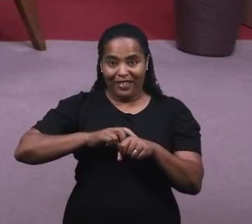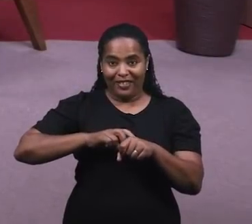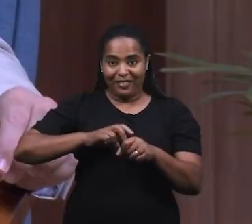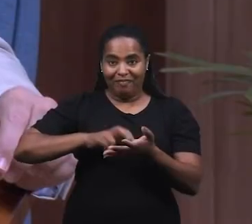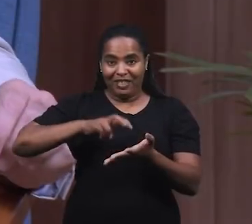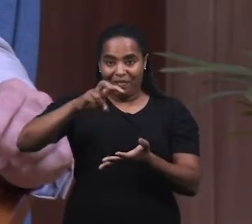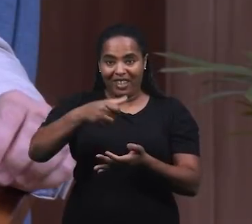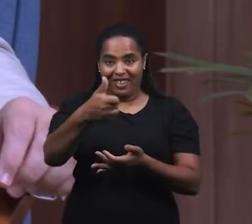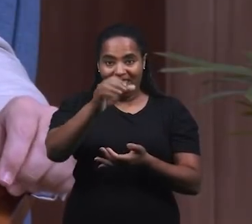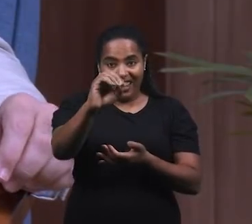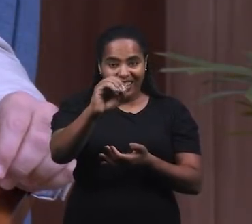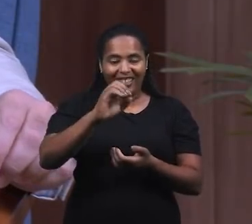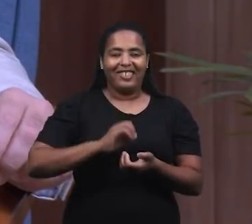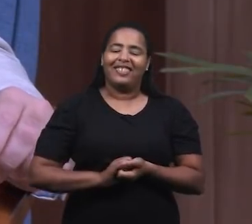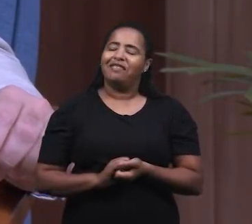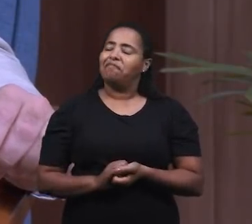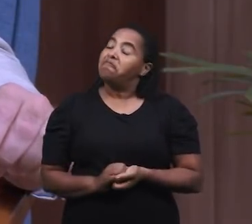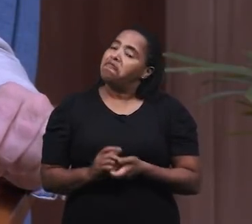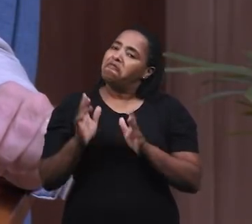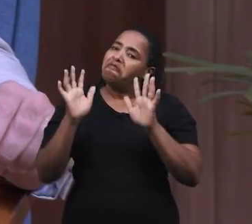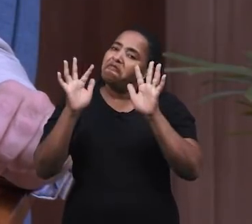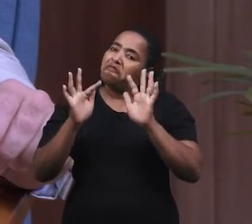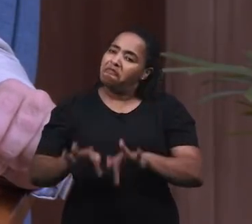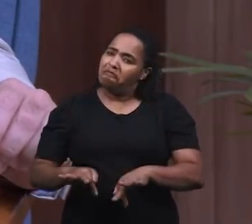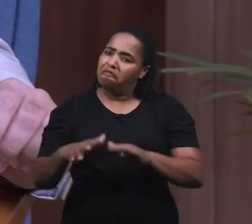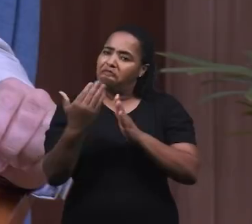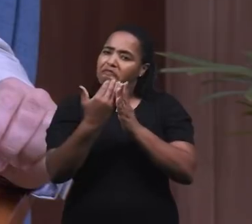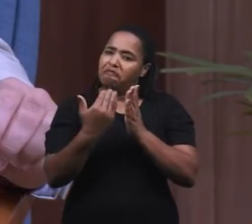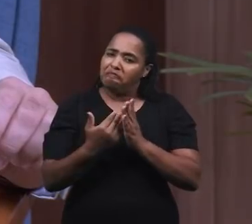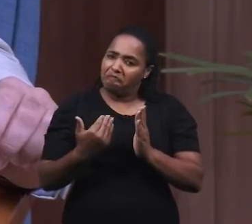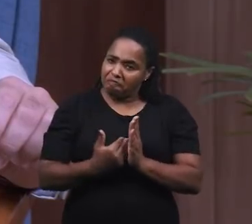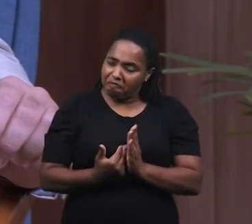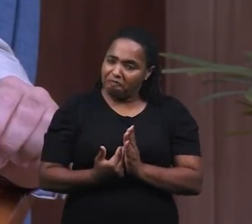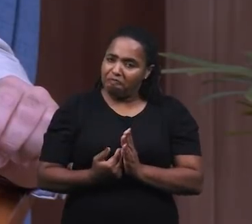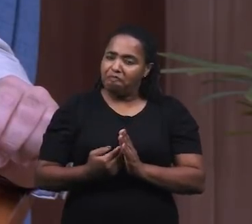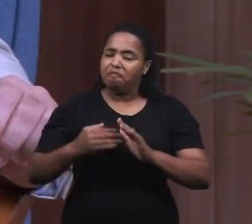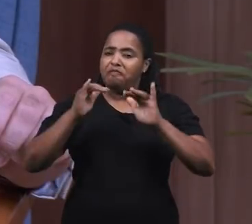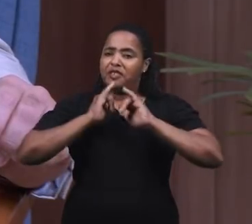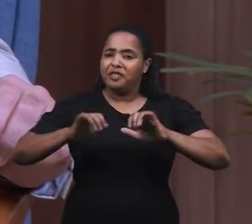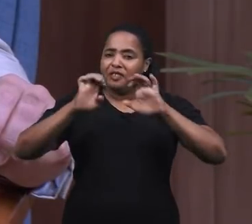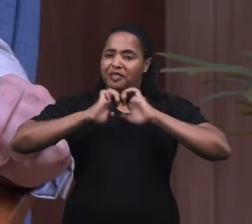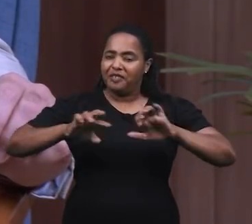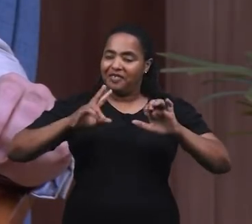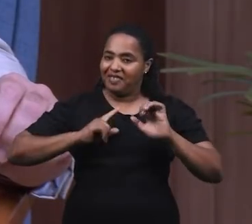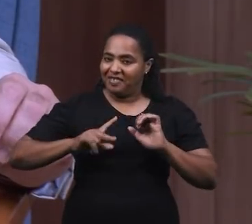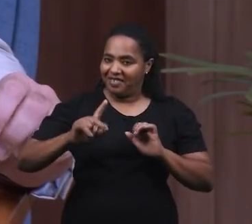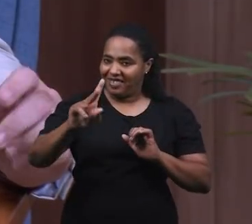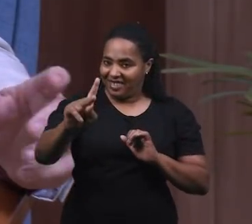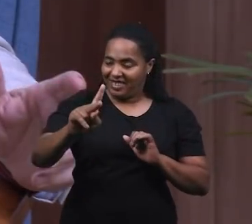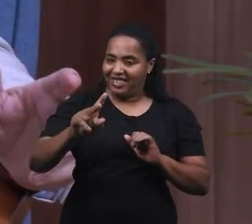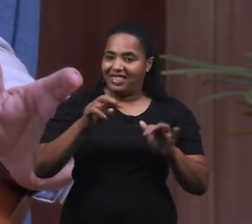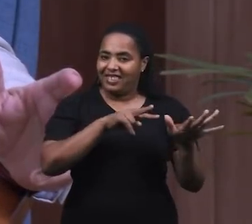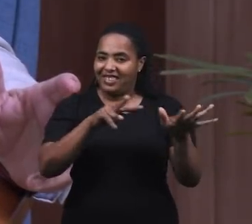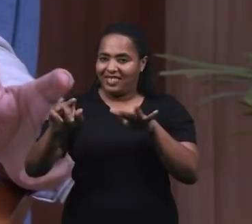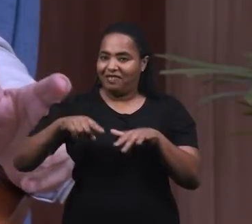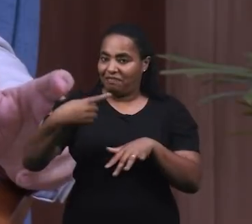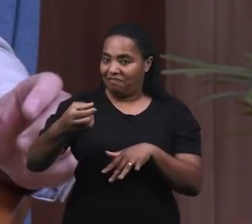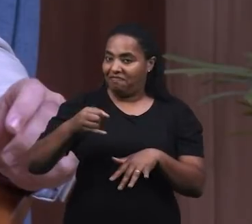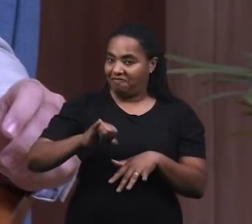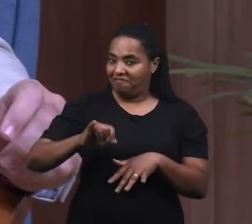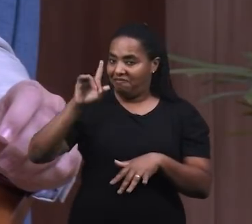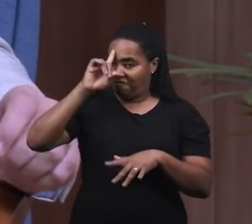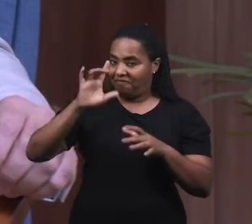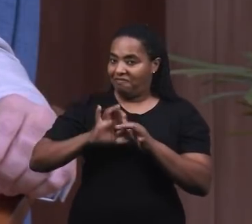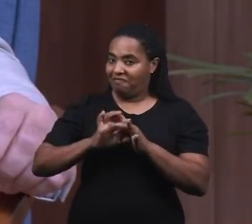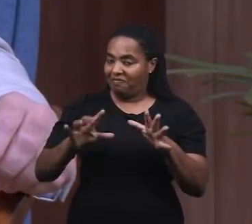manhã. E assim nós chegamos ao final de mais uma edição do programa Anunciando o Evangelho Eterno. E na semana que vem, se Deus